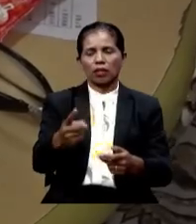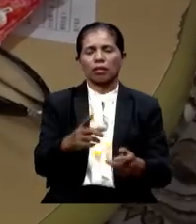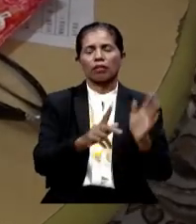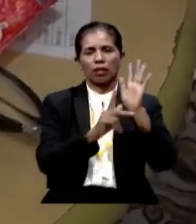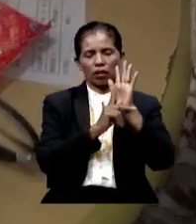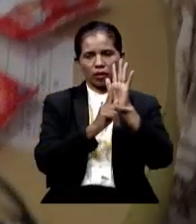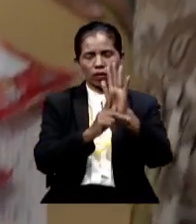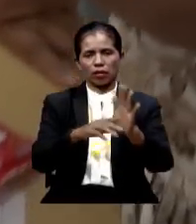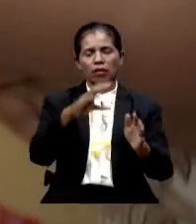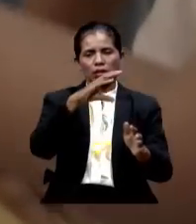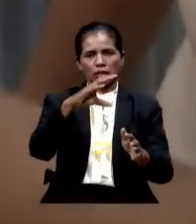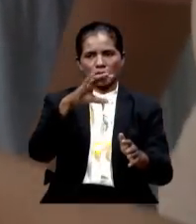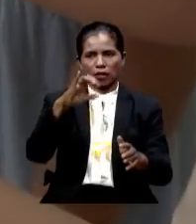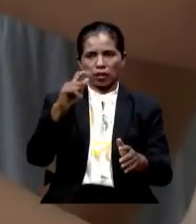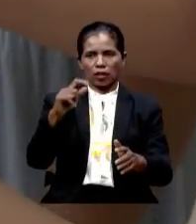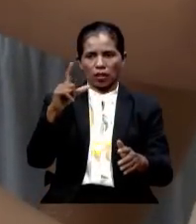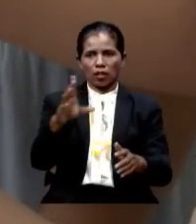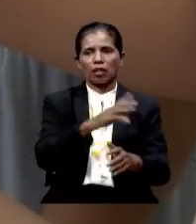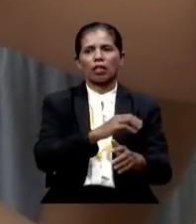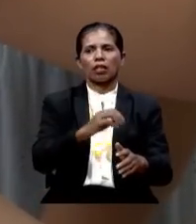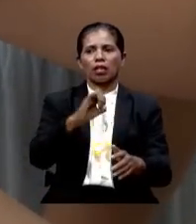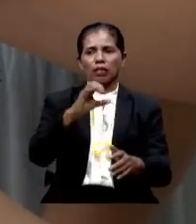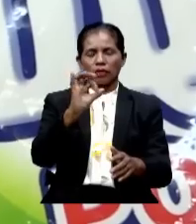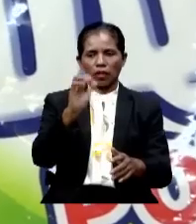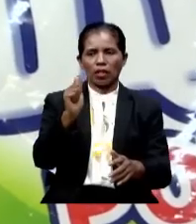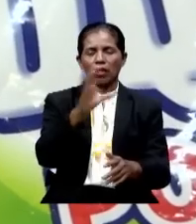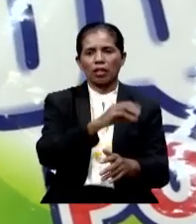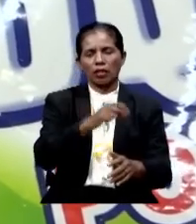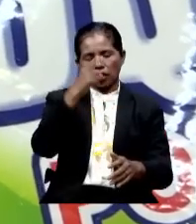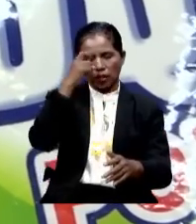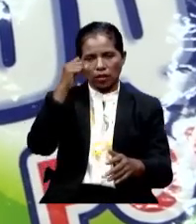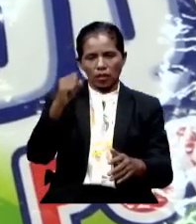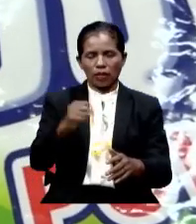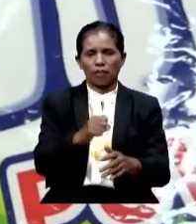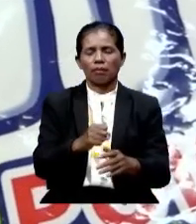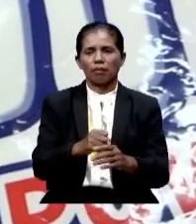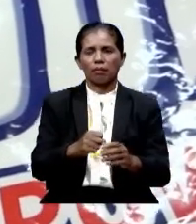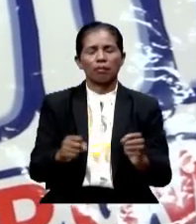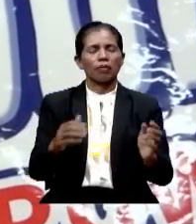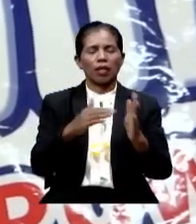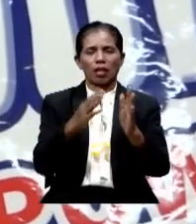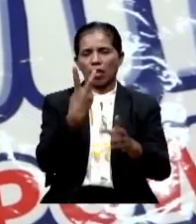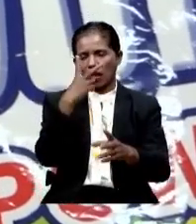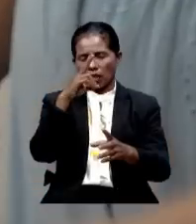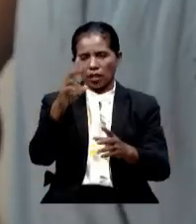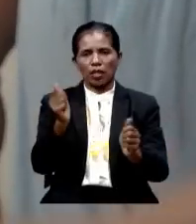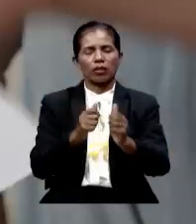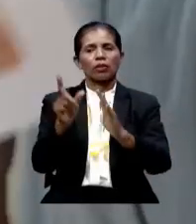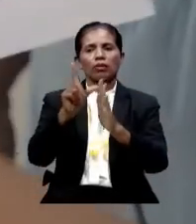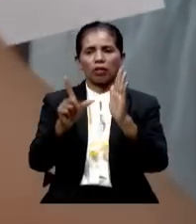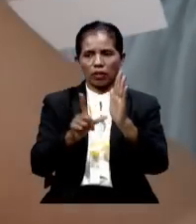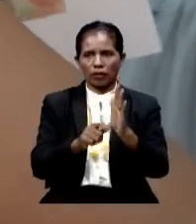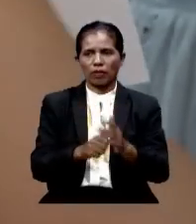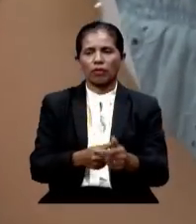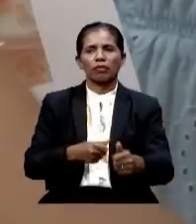Câmara Comércio e Indústria Timor-Leste, no AIFAESA, também considera contrabando. Também a autoridade relevante se